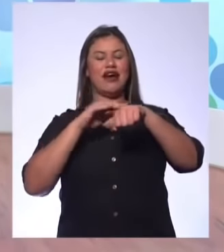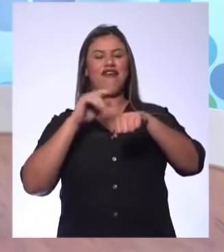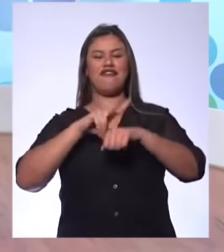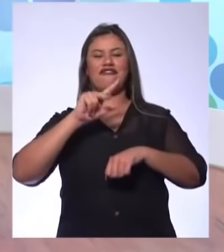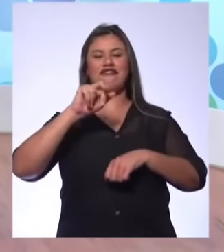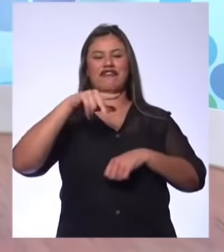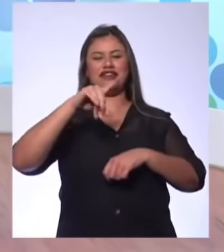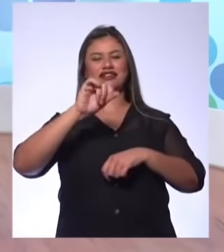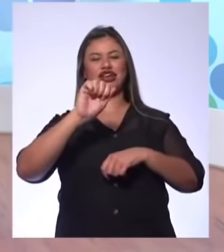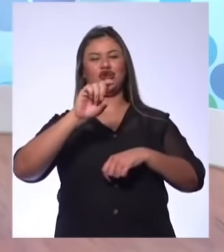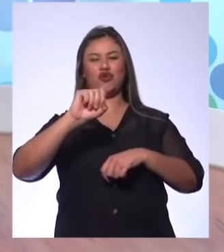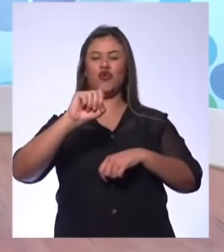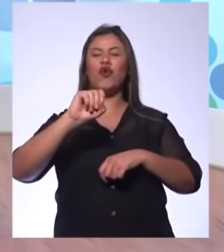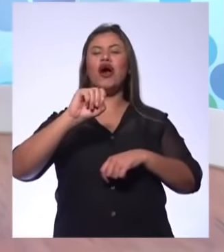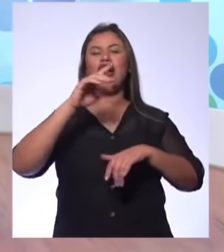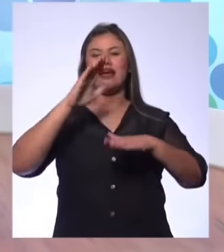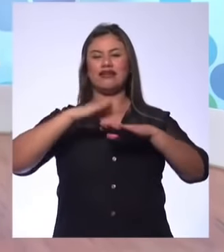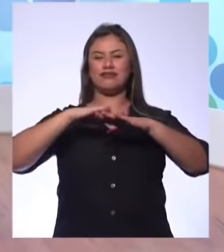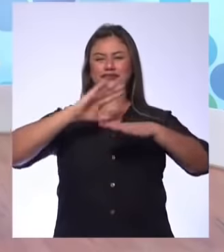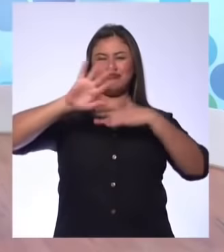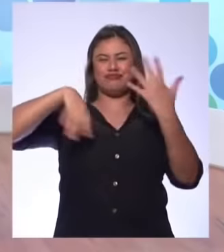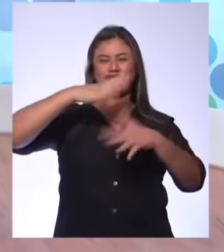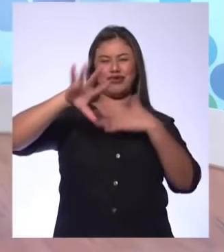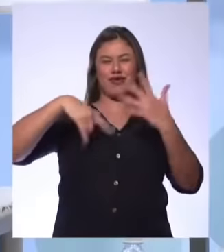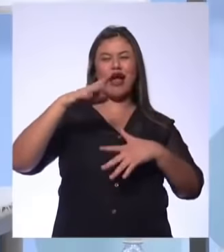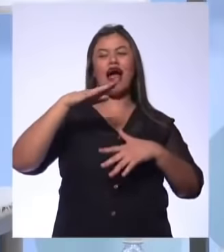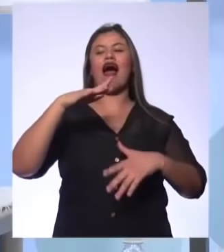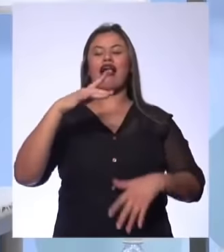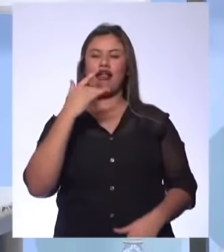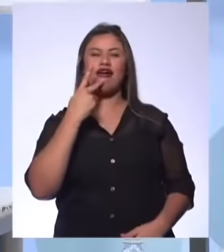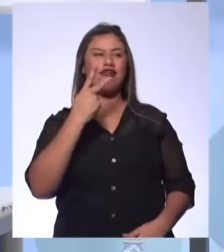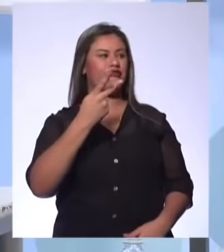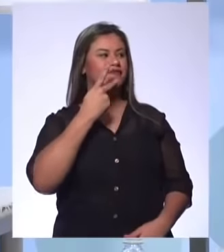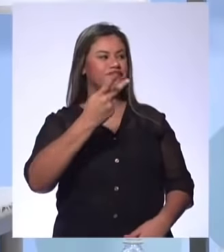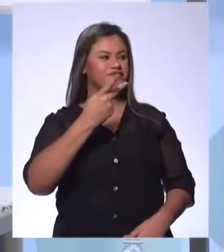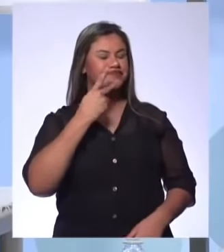a gente fazia bagunça, ela falava, seus vândalos. E aí, pessoal, olha só.